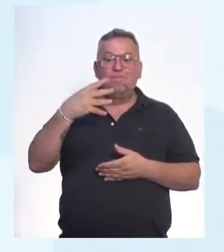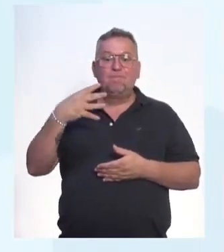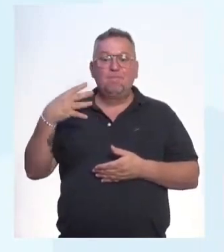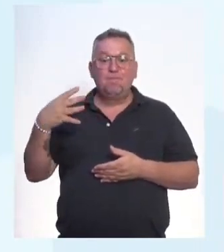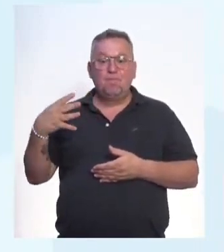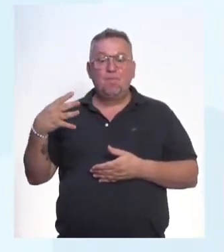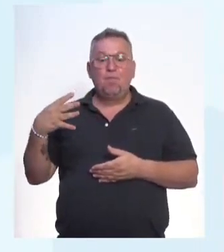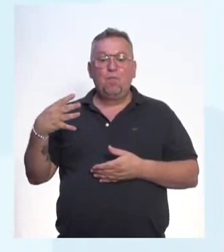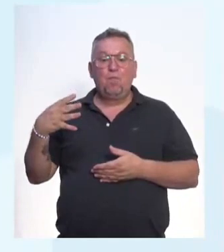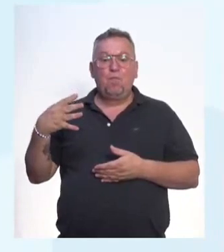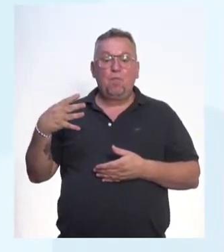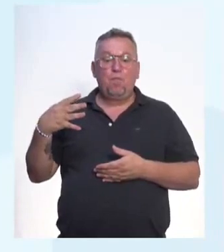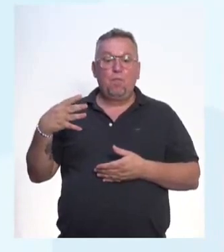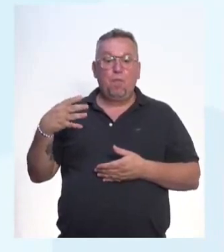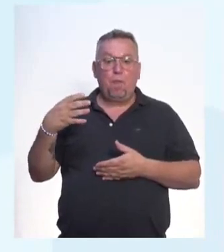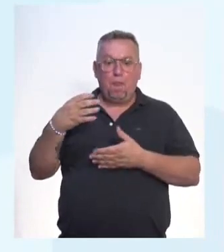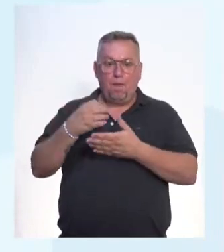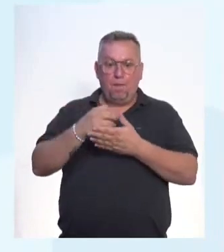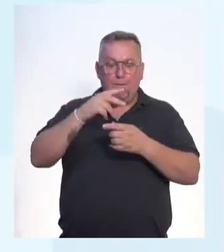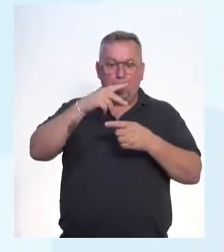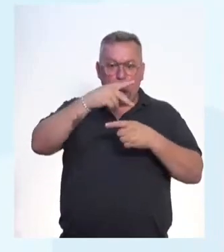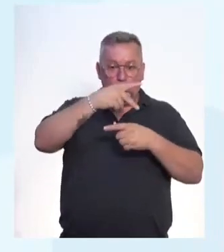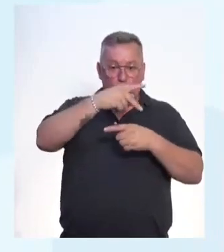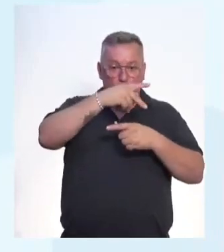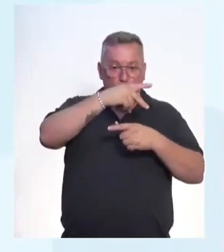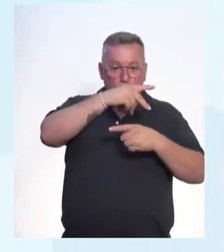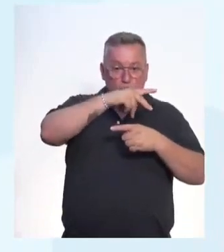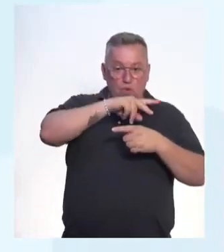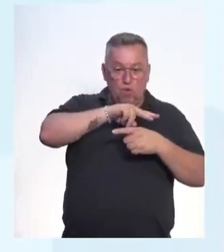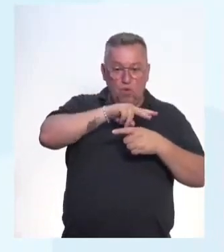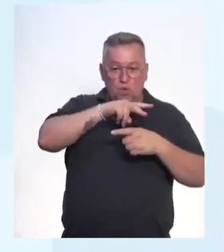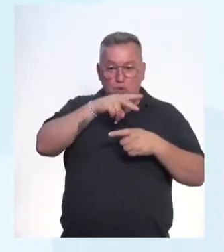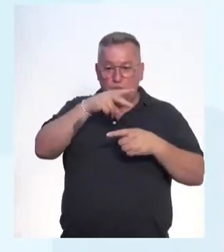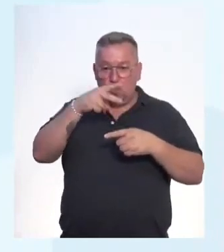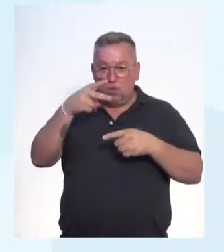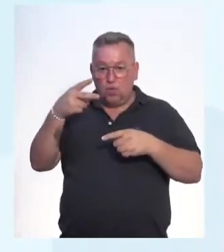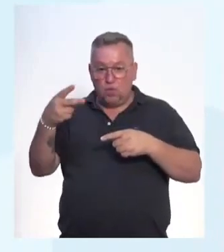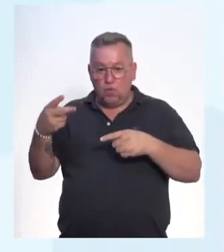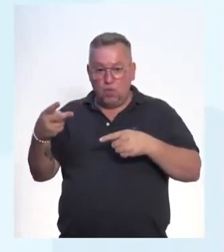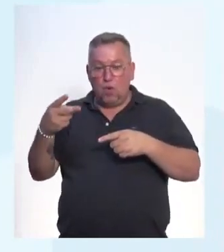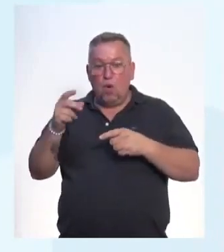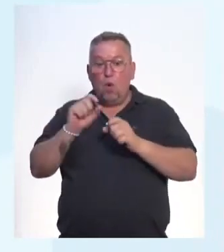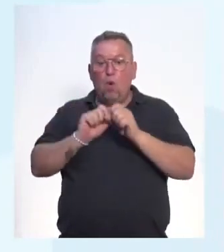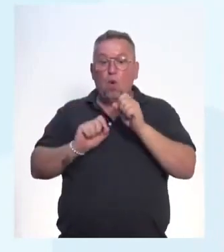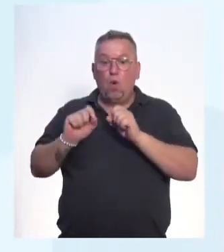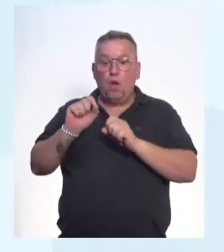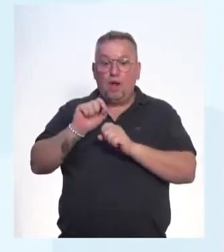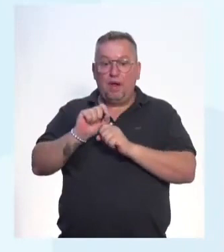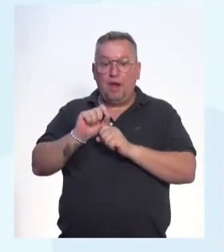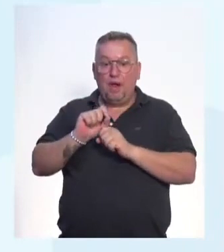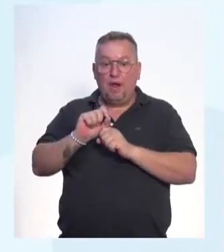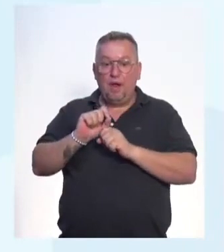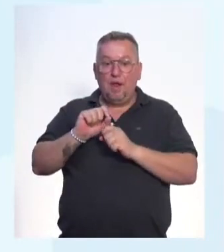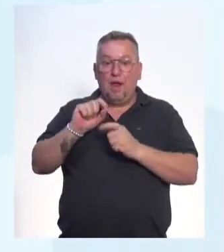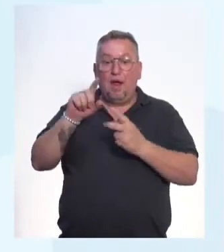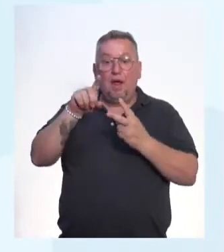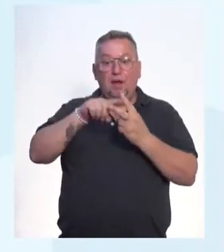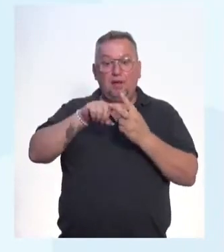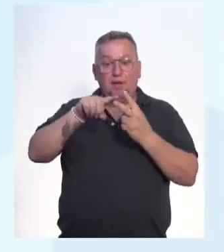144. Pego essa potência 2 e passo a operação inversa, que é